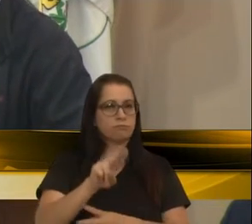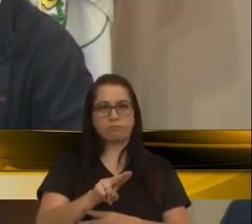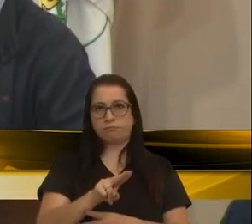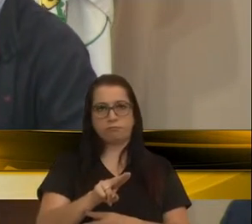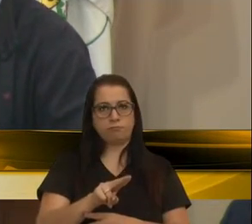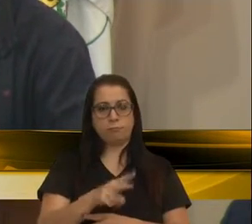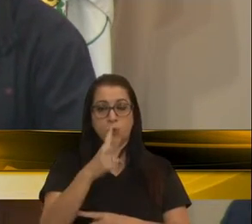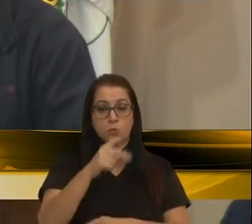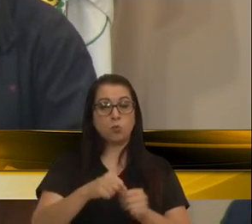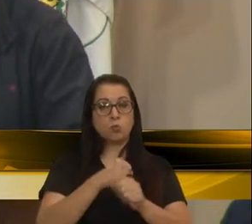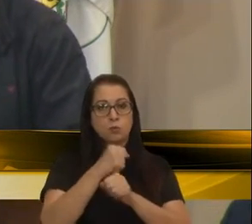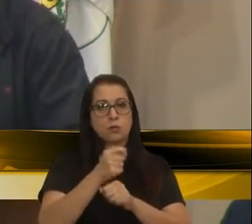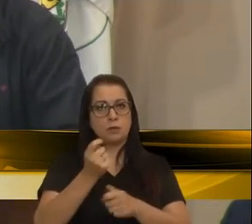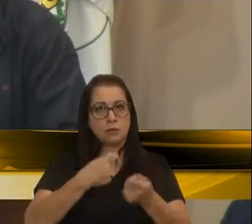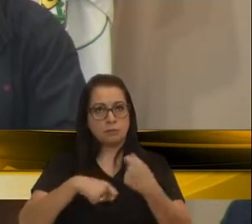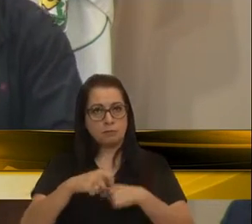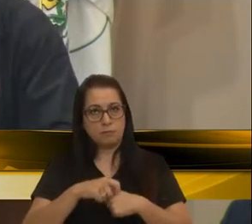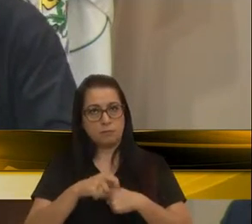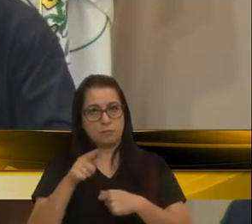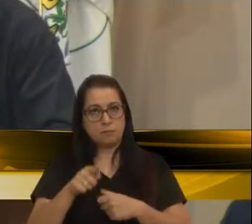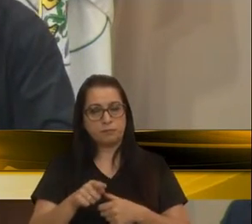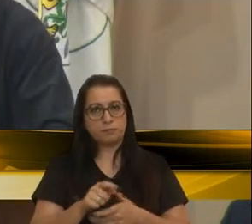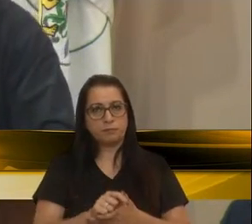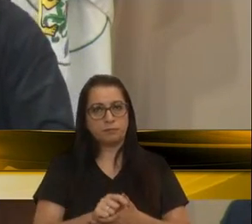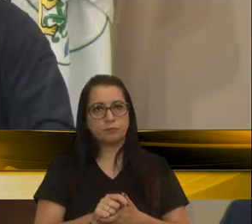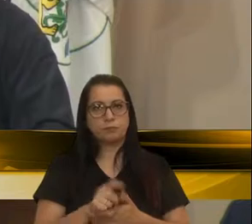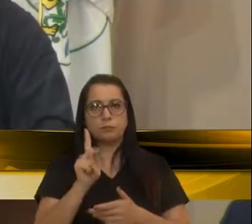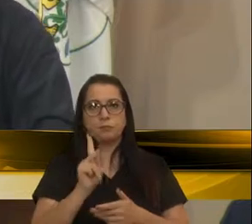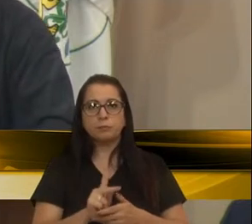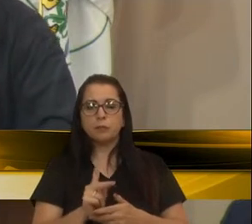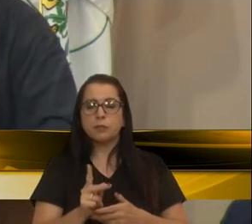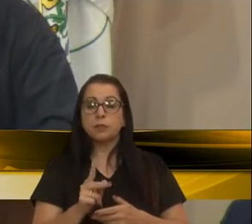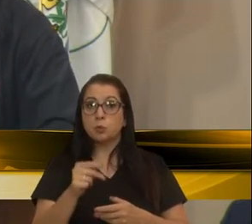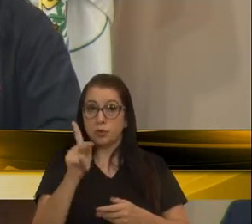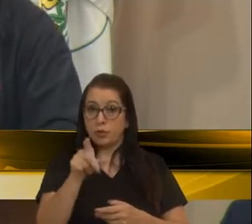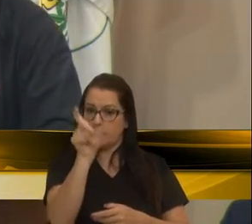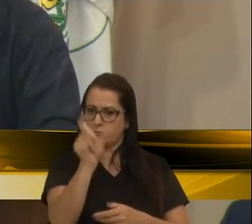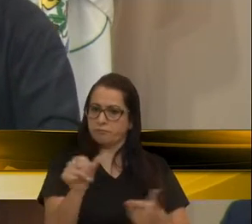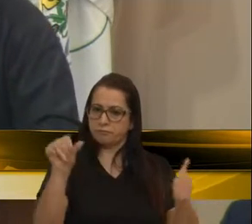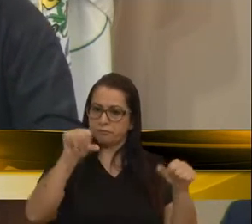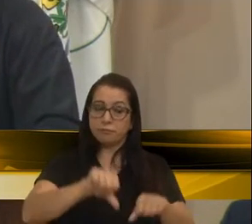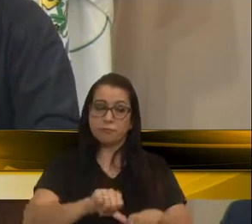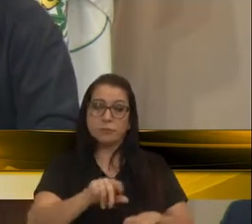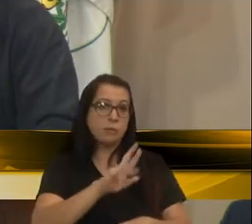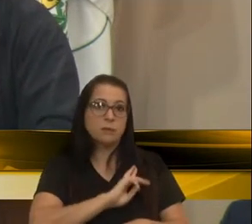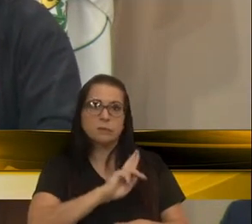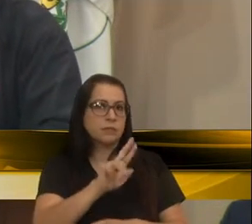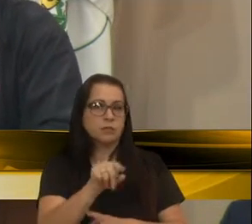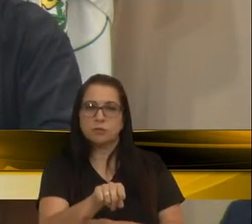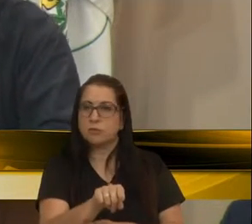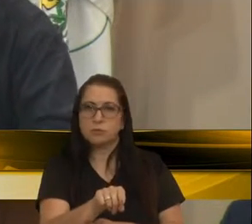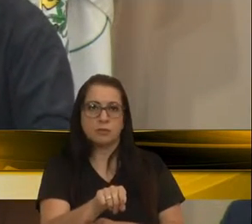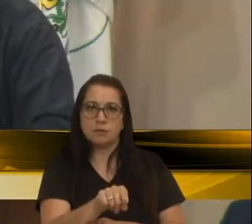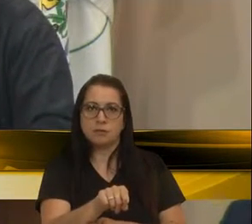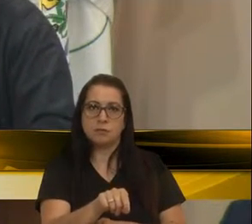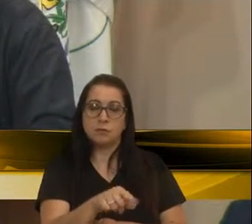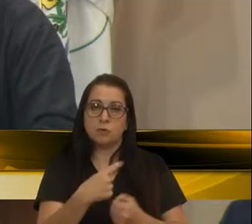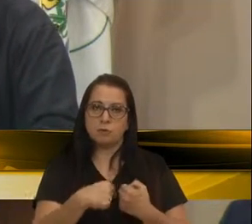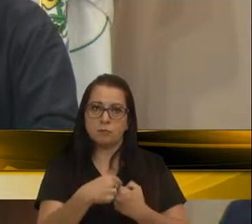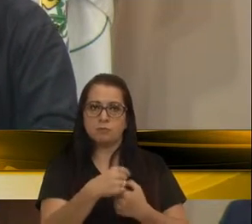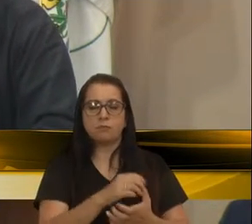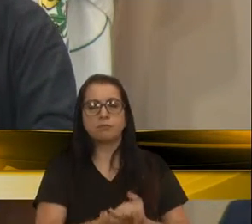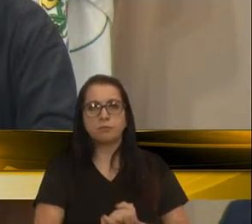nesses 2 anos de administração do senhor narcisista destrutivo, nenhuma representatividade do nosso